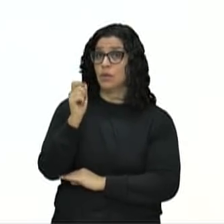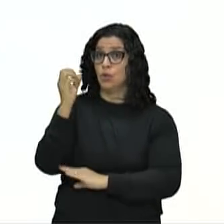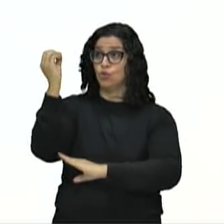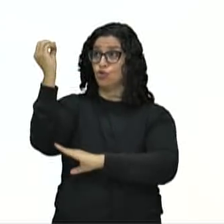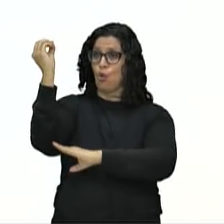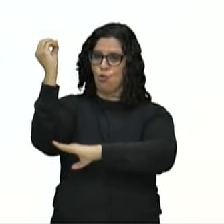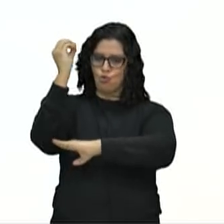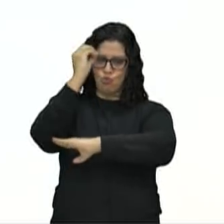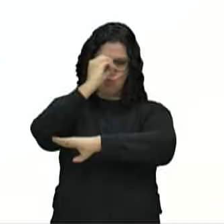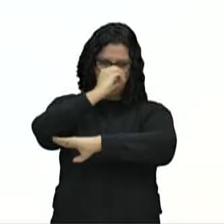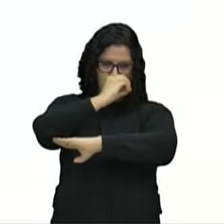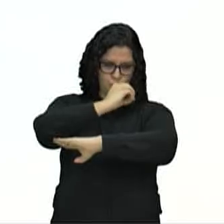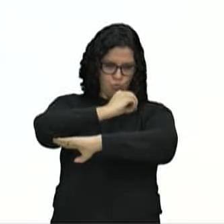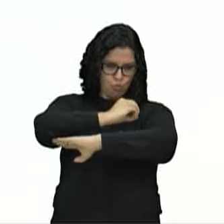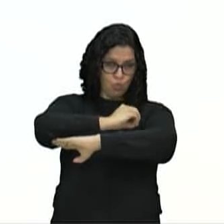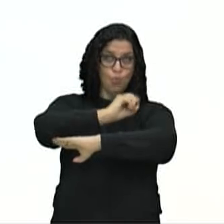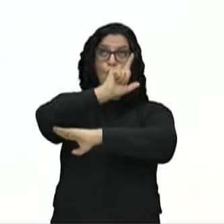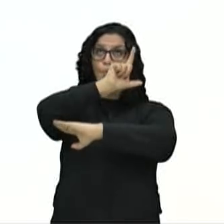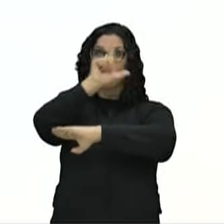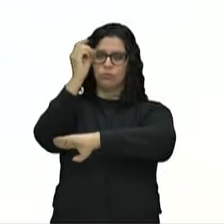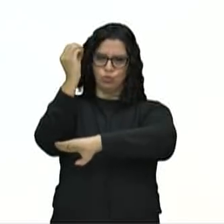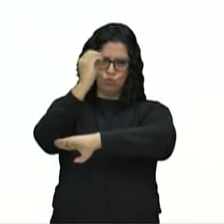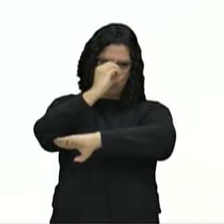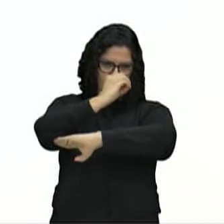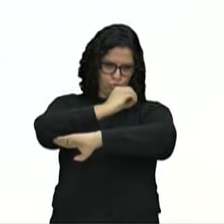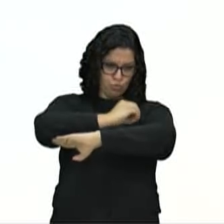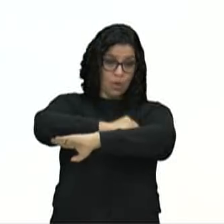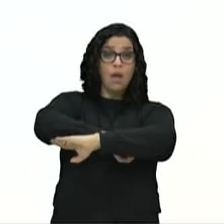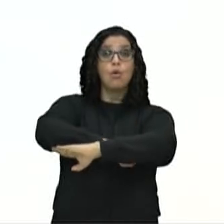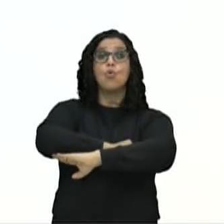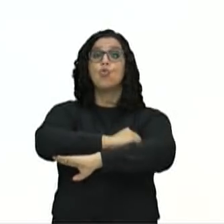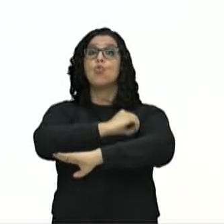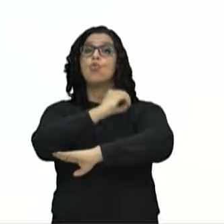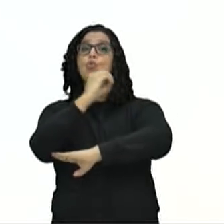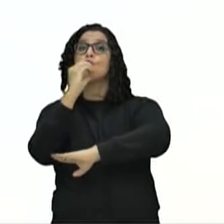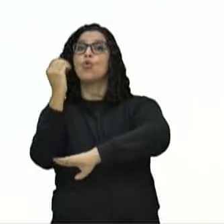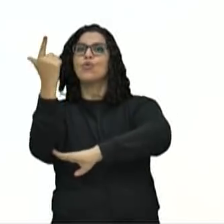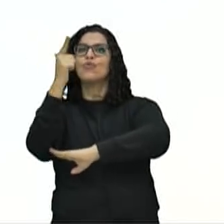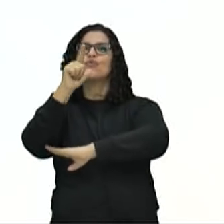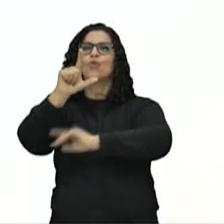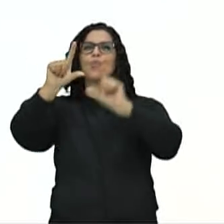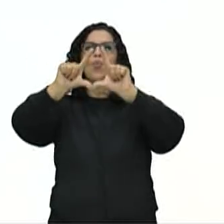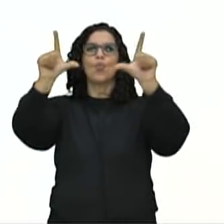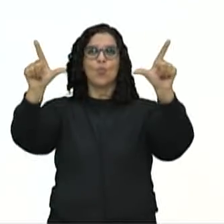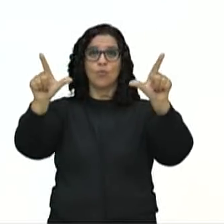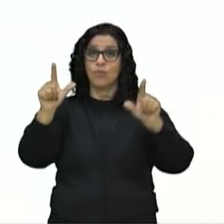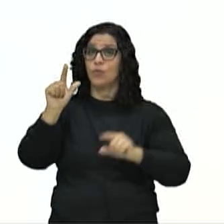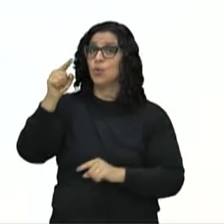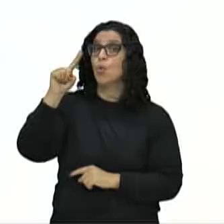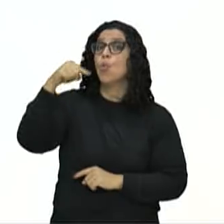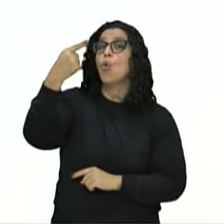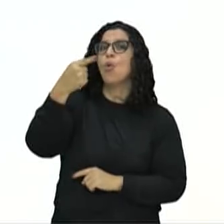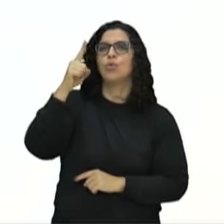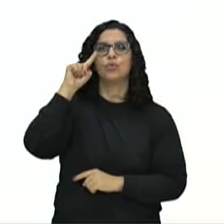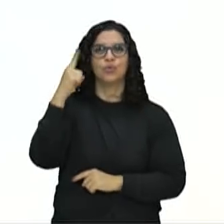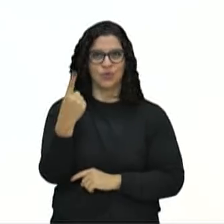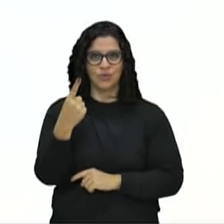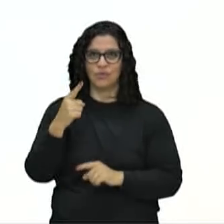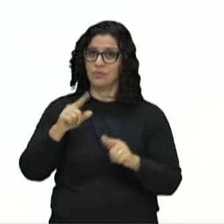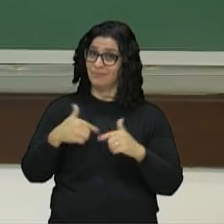sol pôs sem nuvens e sucedeu o mesmo quando nasceu no